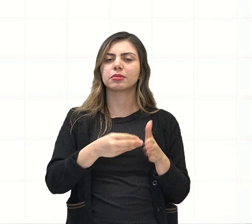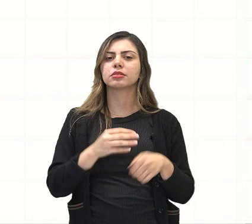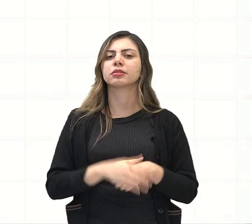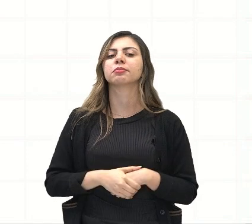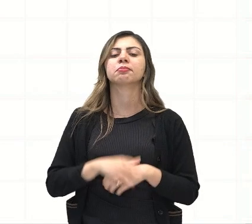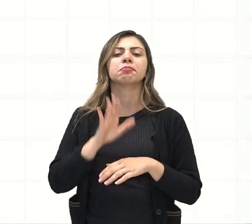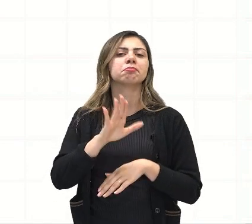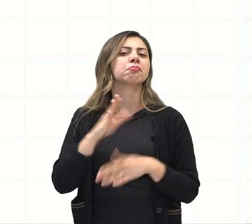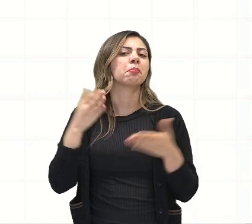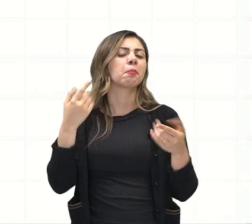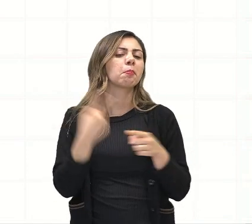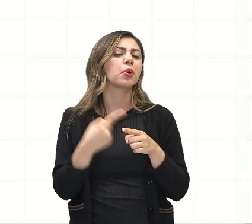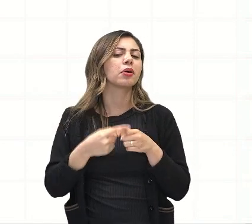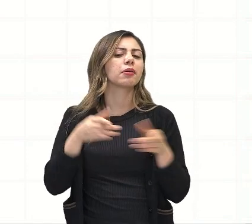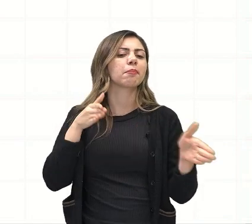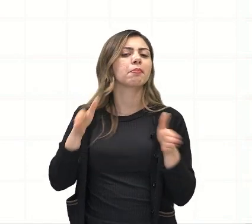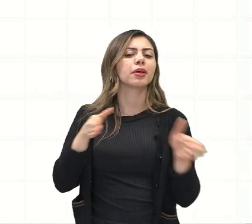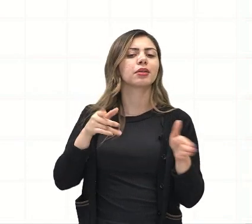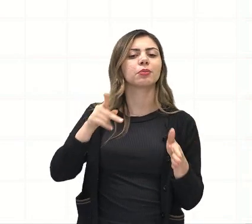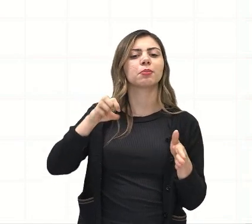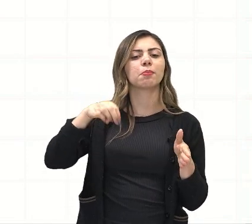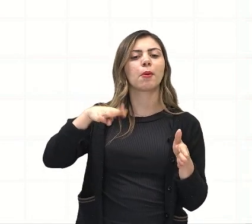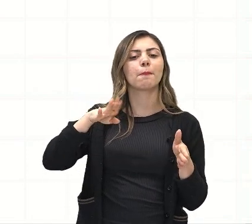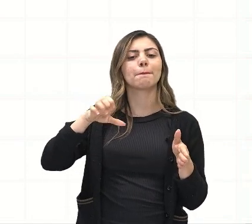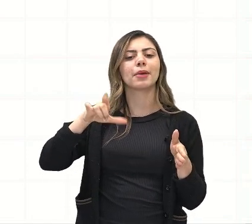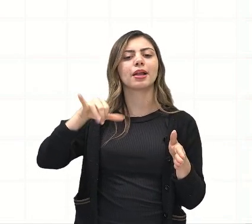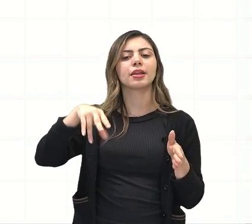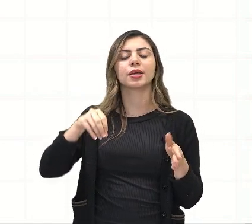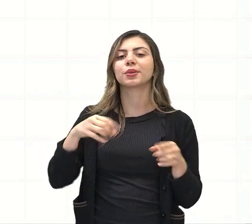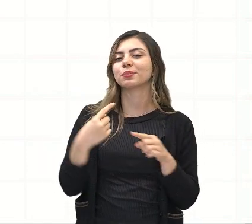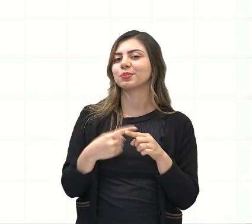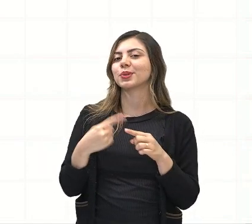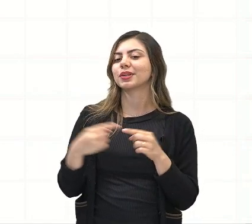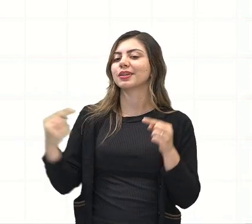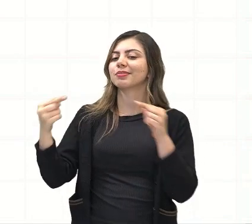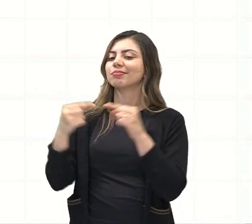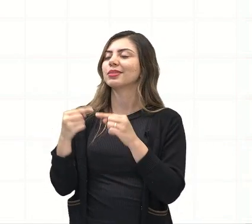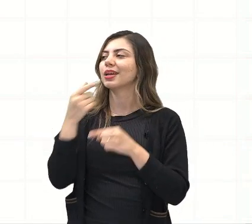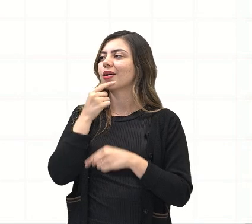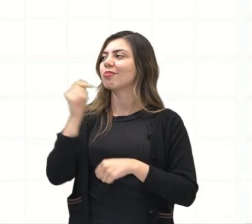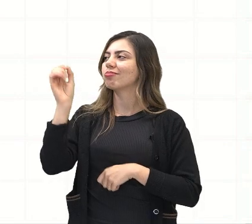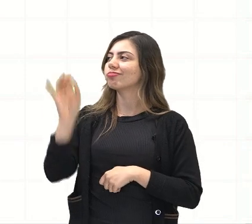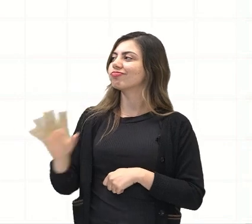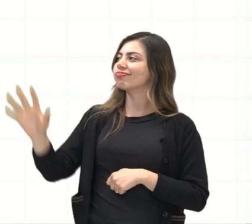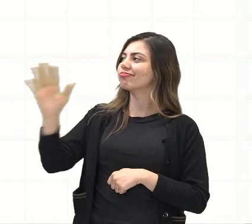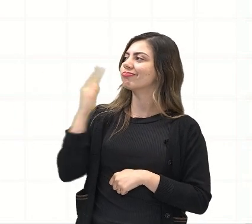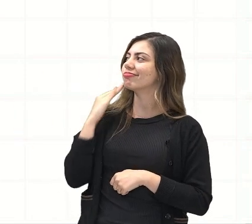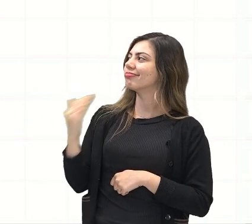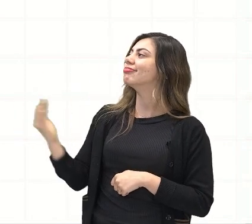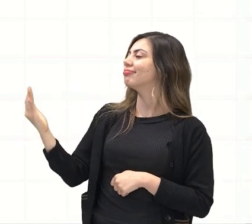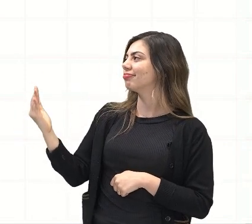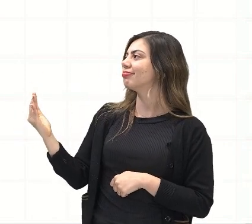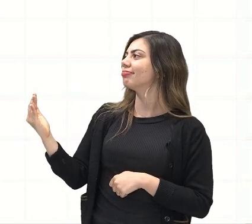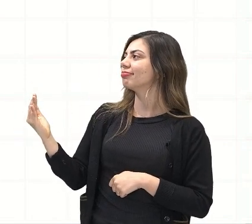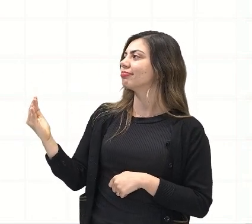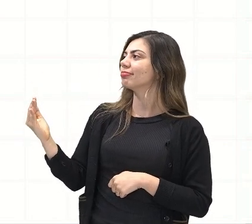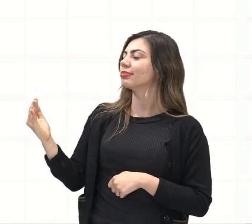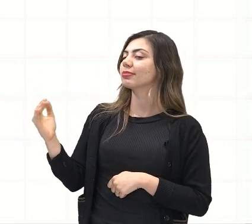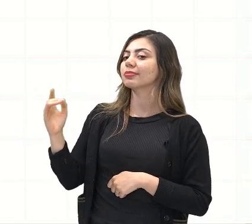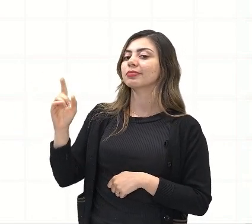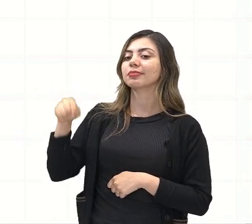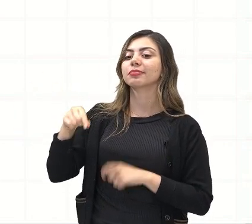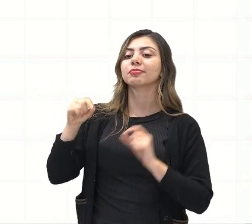o período pombalino? Por causa desta figura aqui que está, né, na nossa cartela, que é